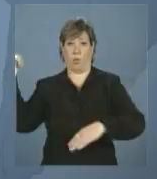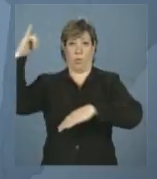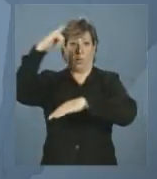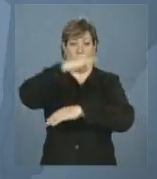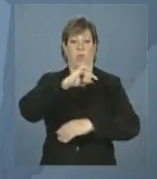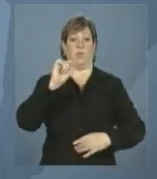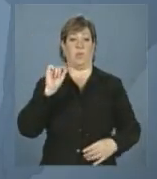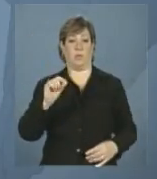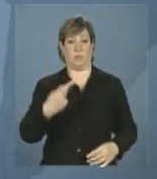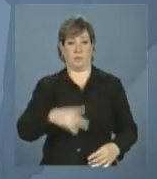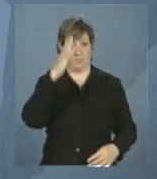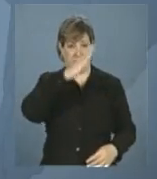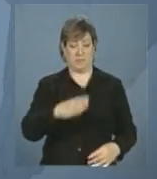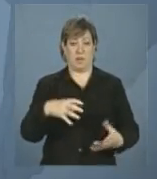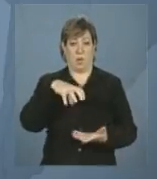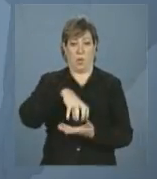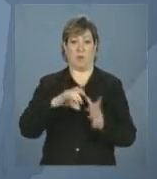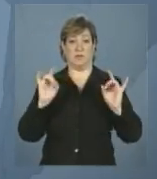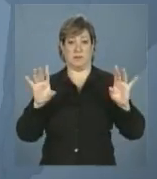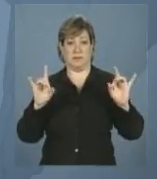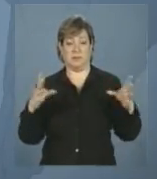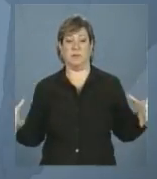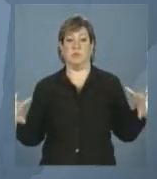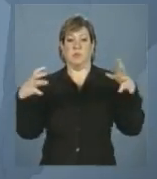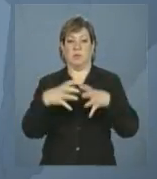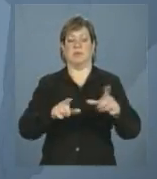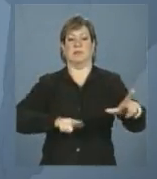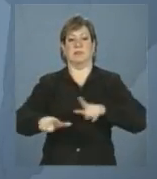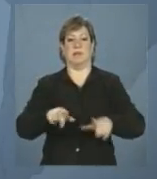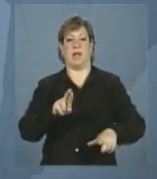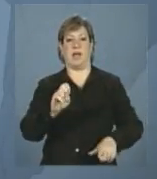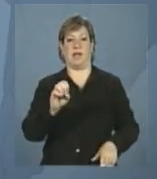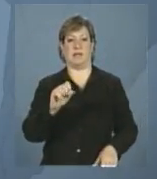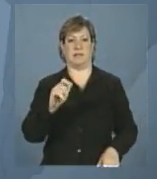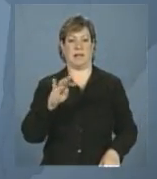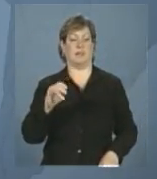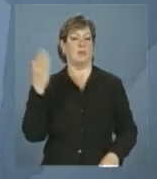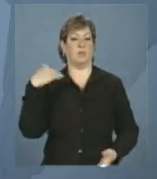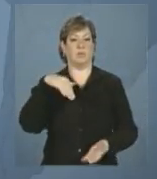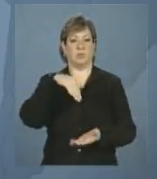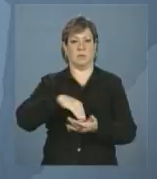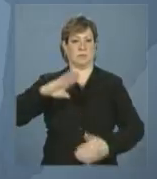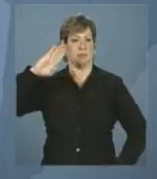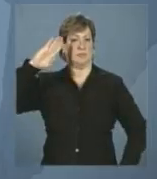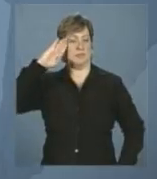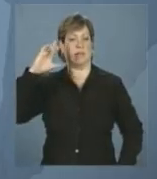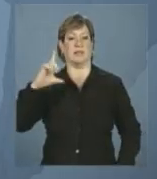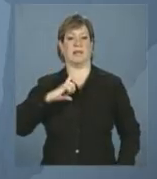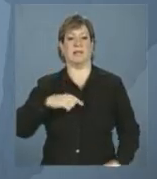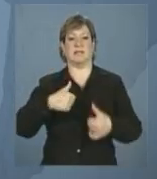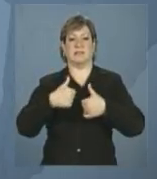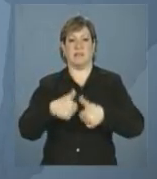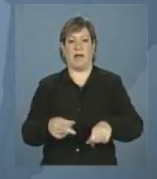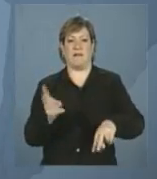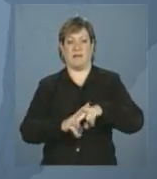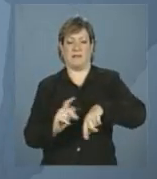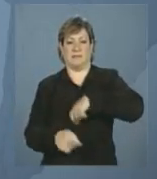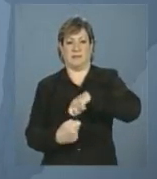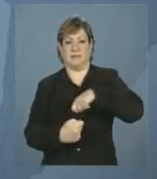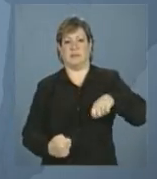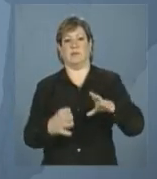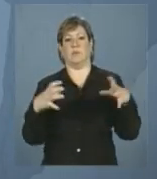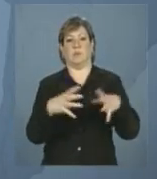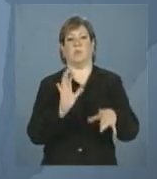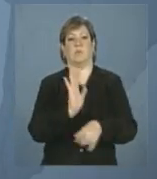e equipes de especialistas integraram as ações de resgate dos últimos militares e policiais mantidos em